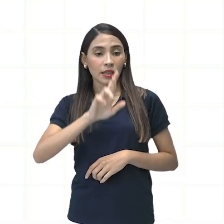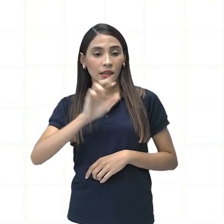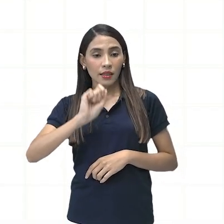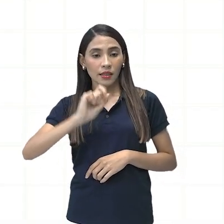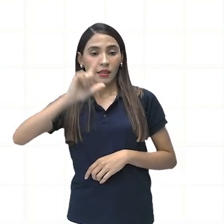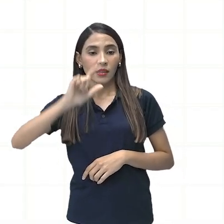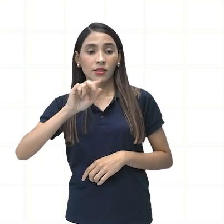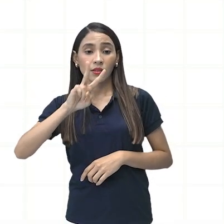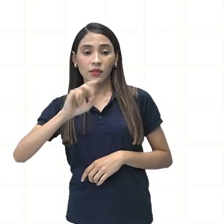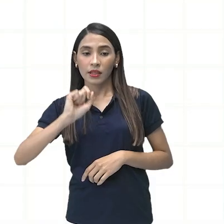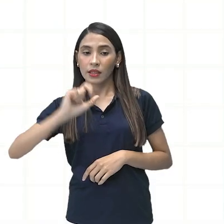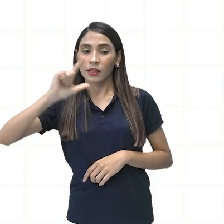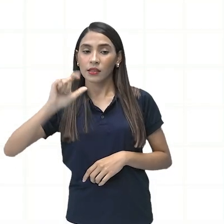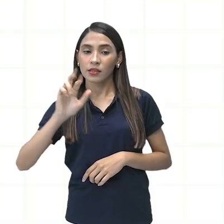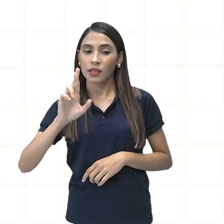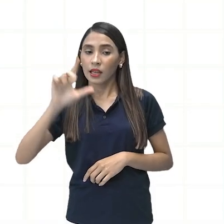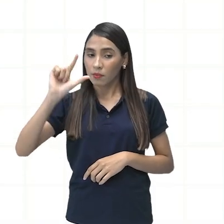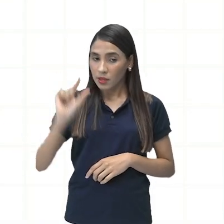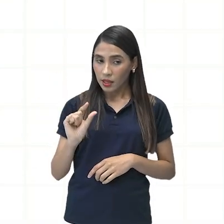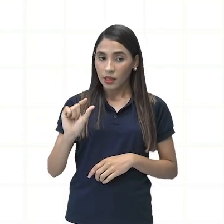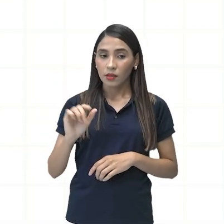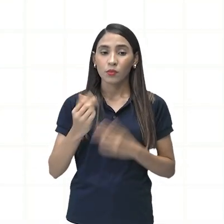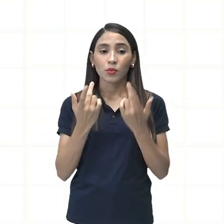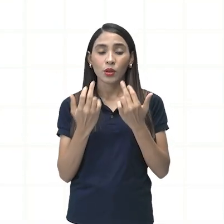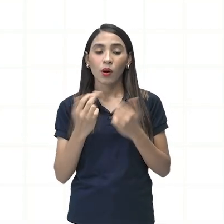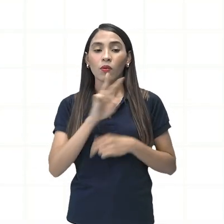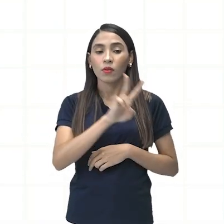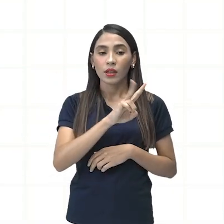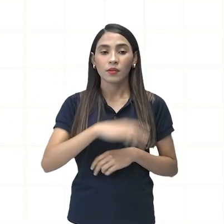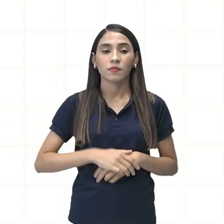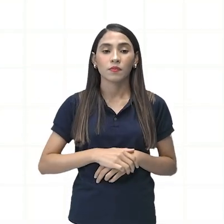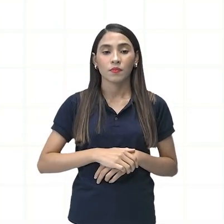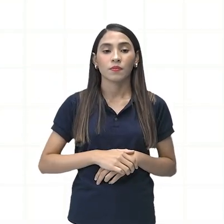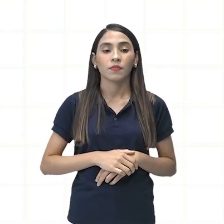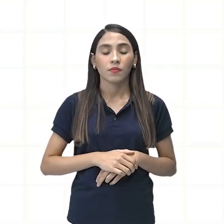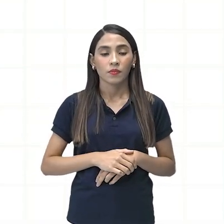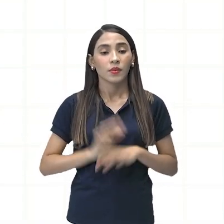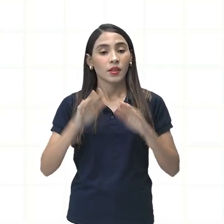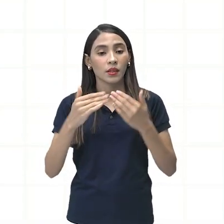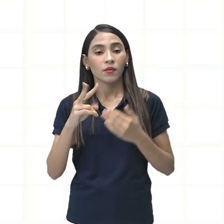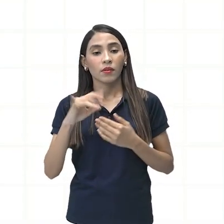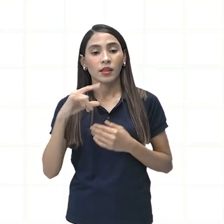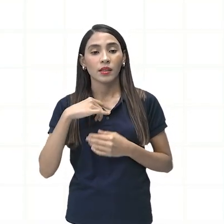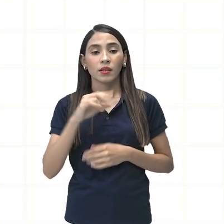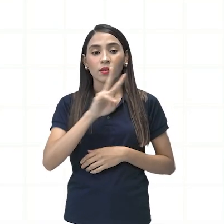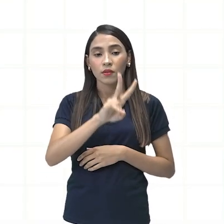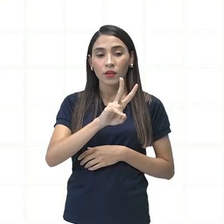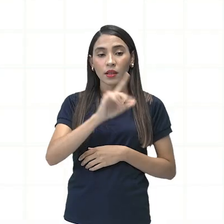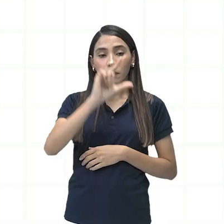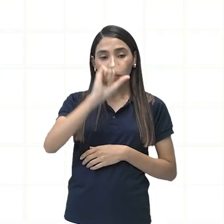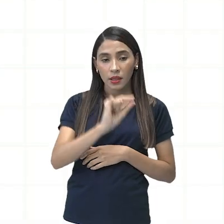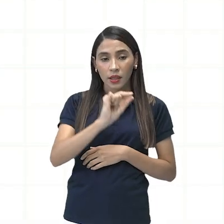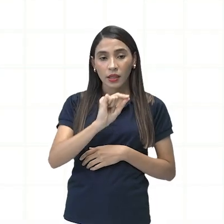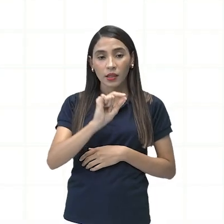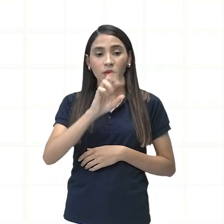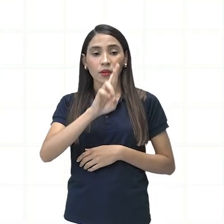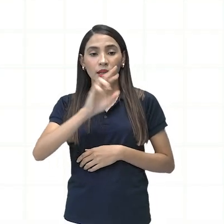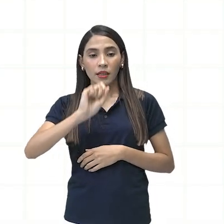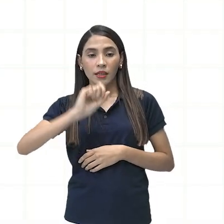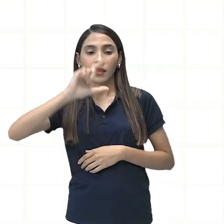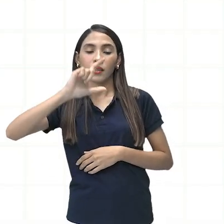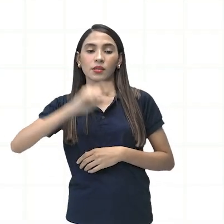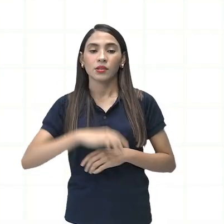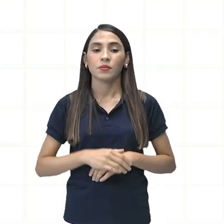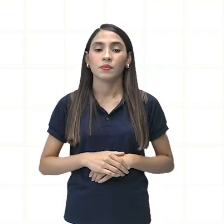vamos fazer a mesma coisa com o Vzinho. E aí, nós vamos ter um Vzinho e um